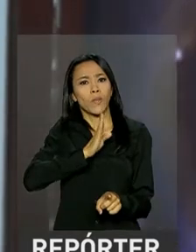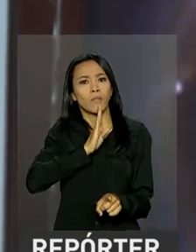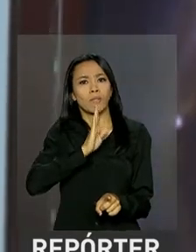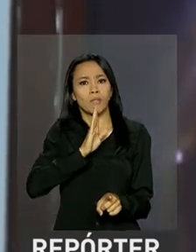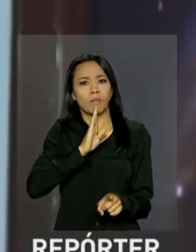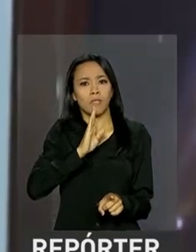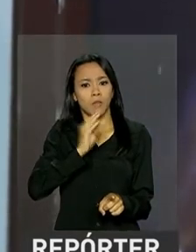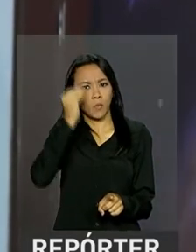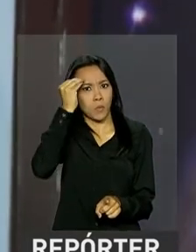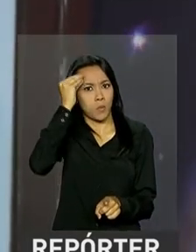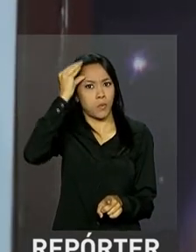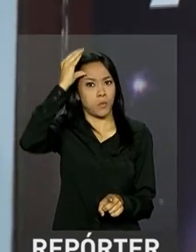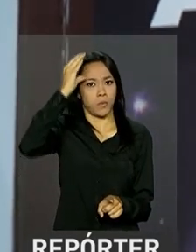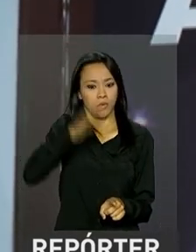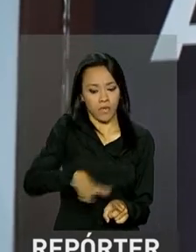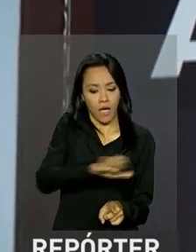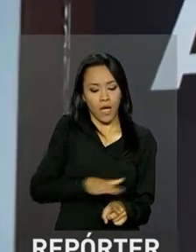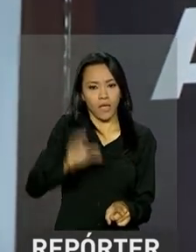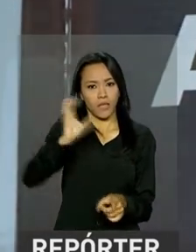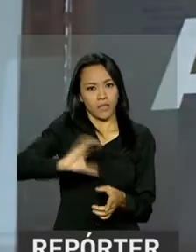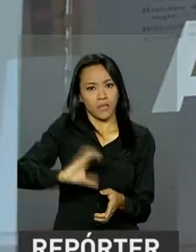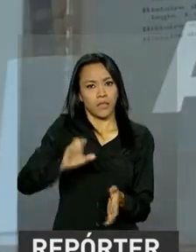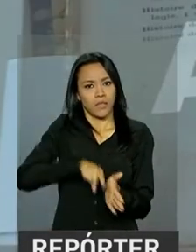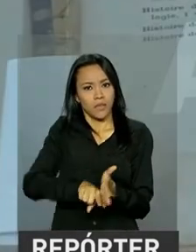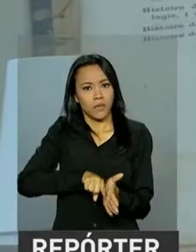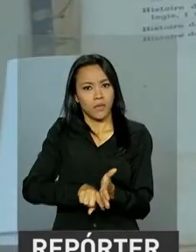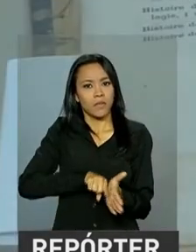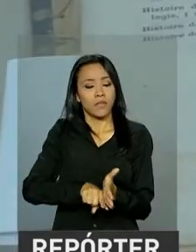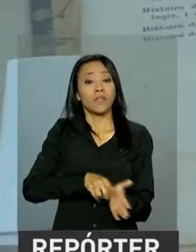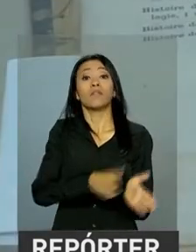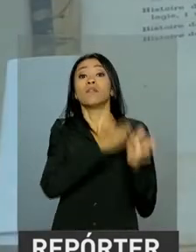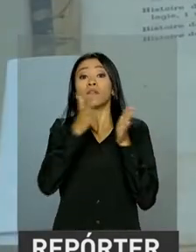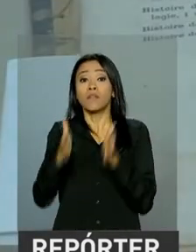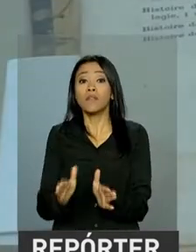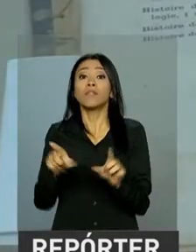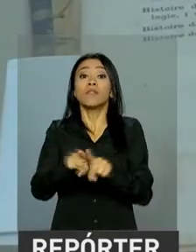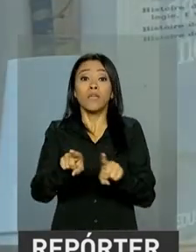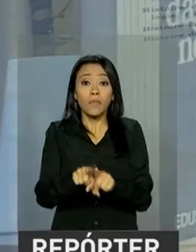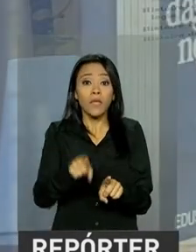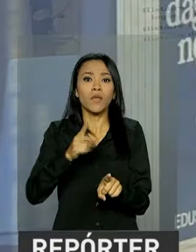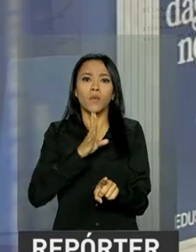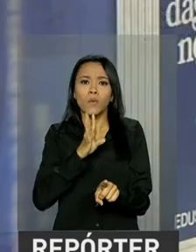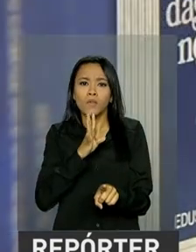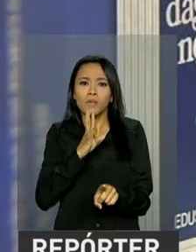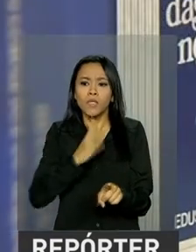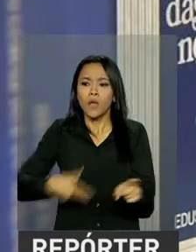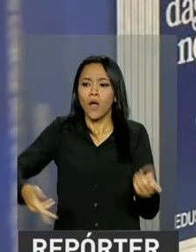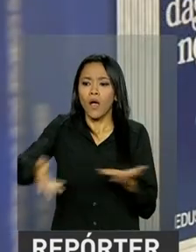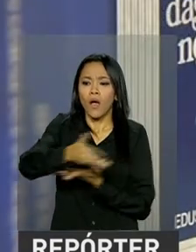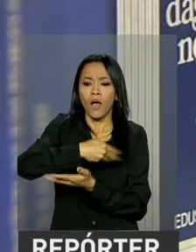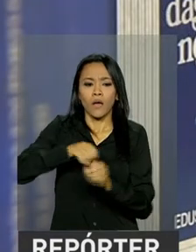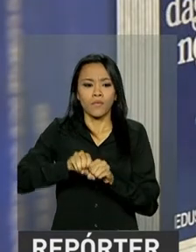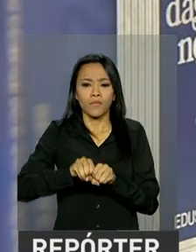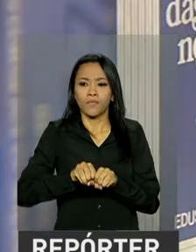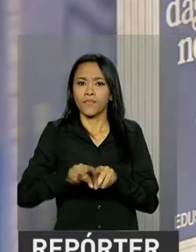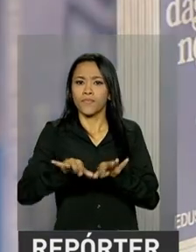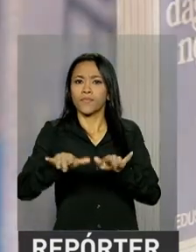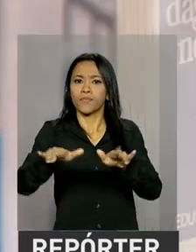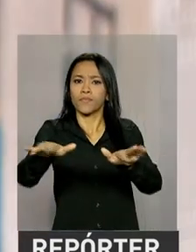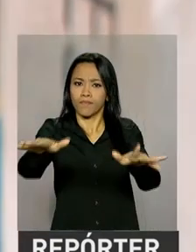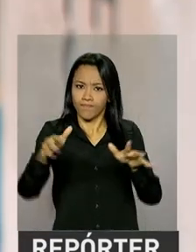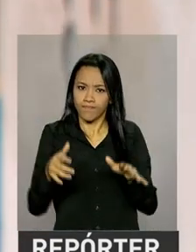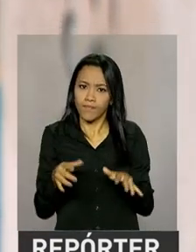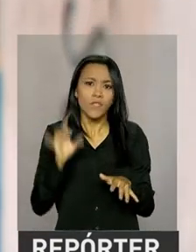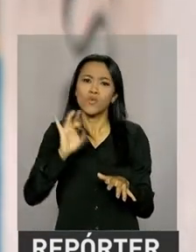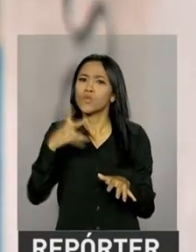conhecimento científico quanto a circulação de conhecimentos com